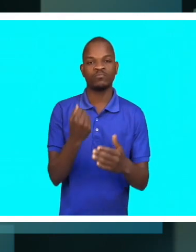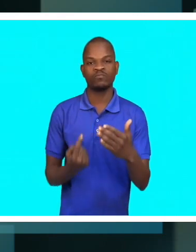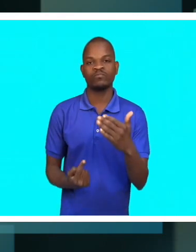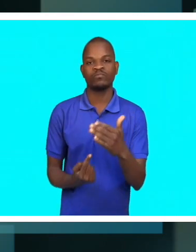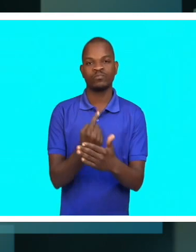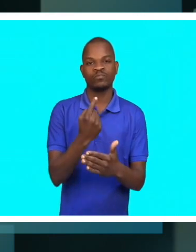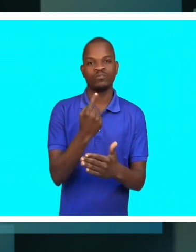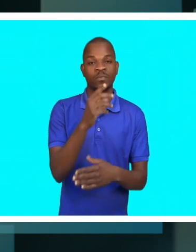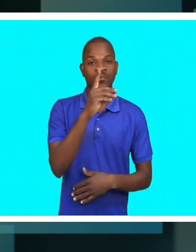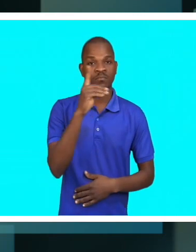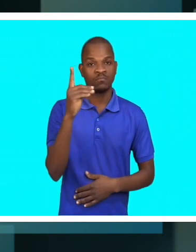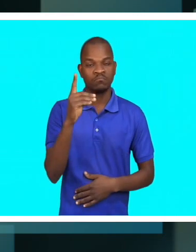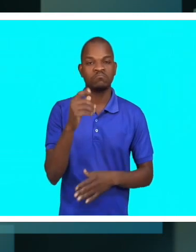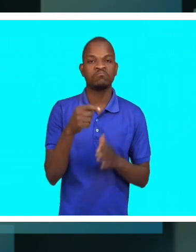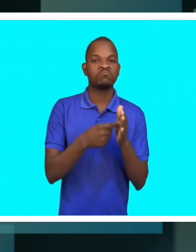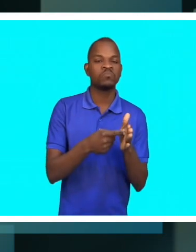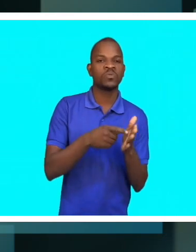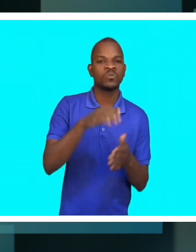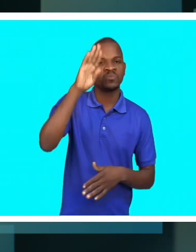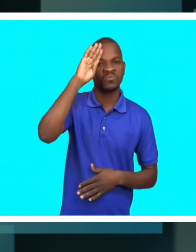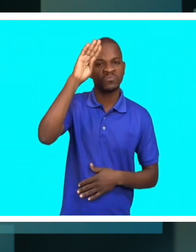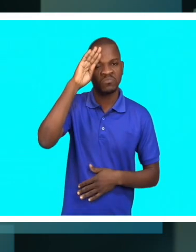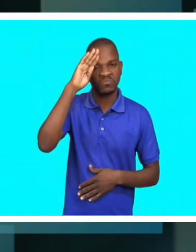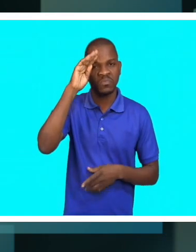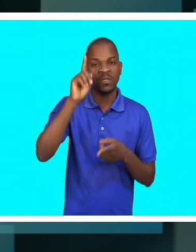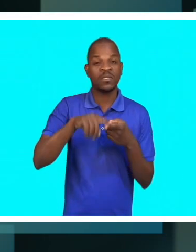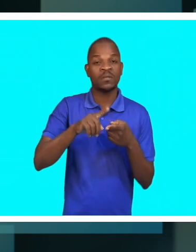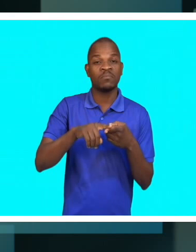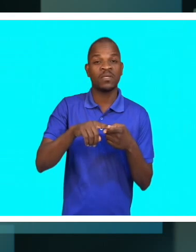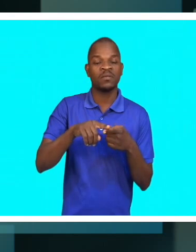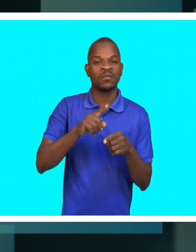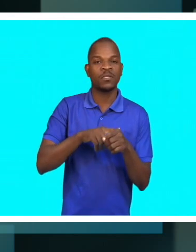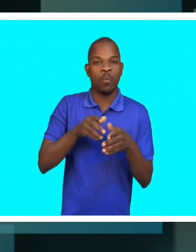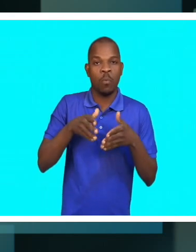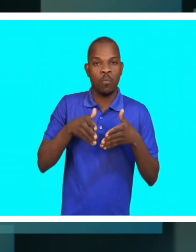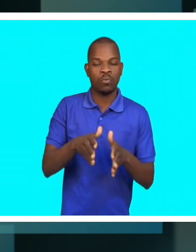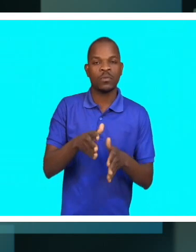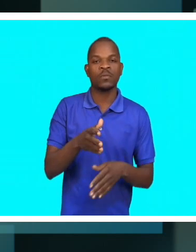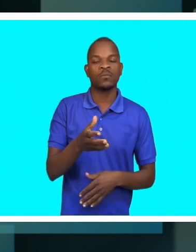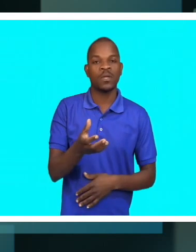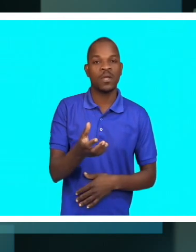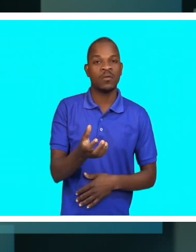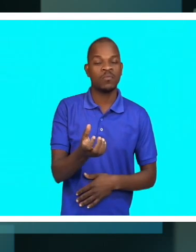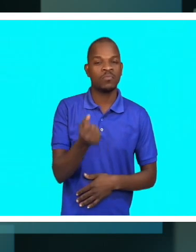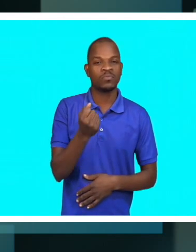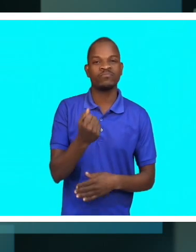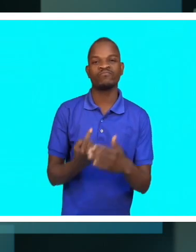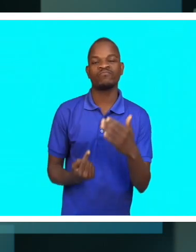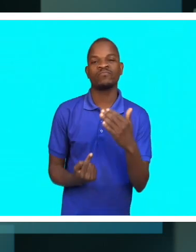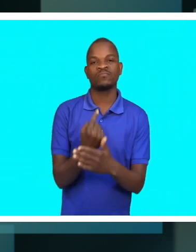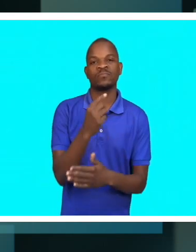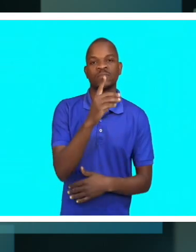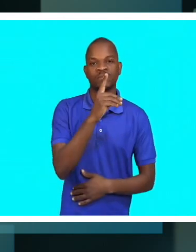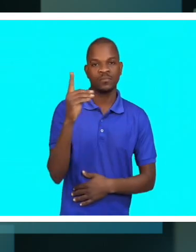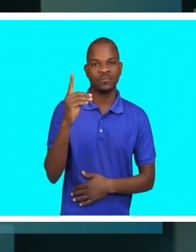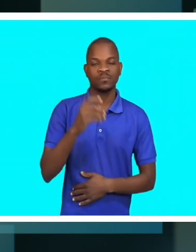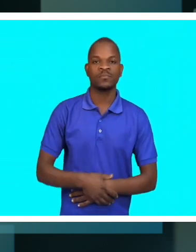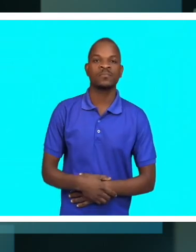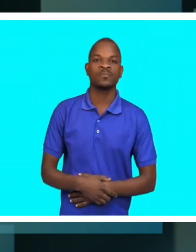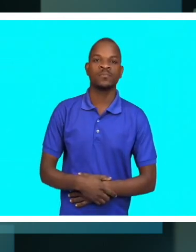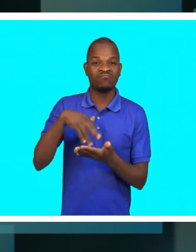deficiência, doenças diversas, lisões durante o parto e são apontados como a principal causa.